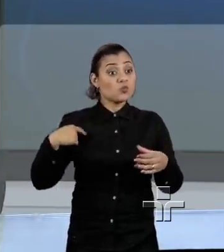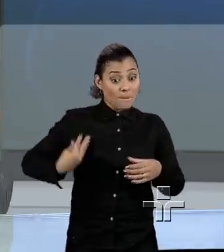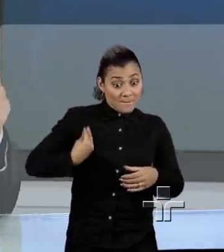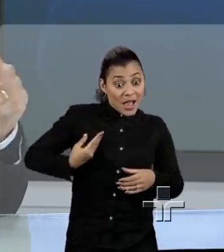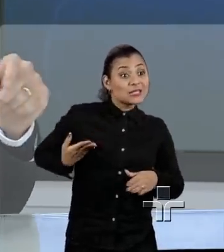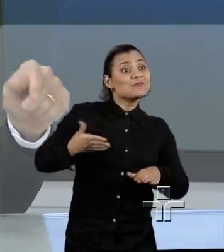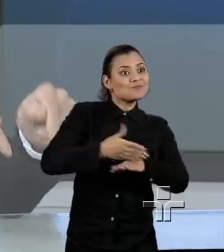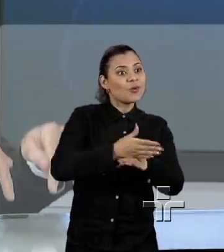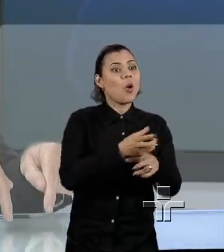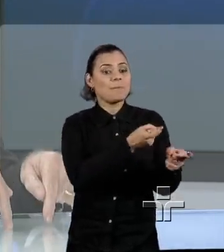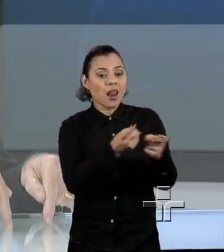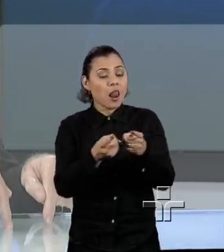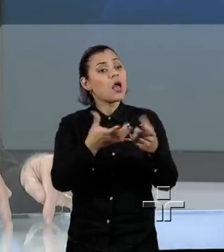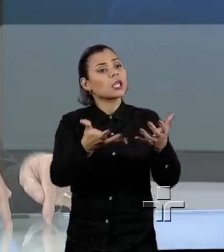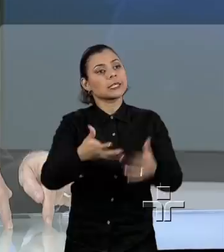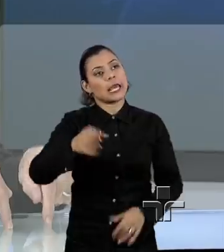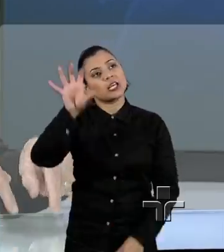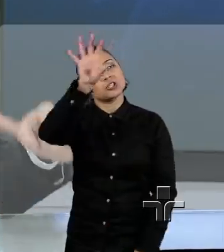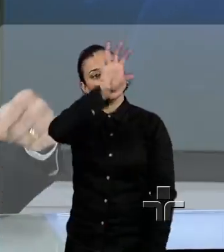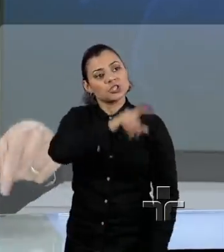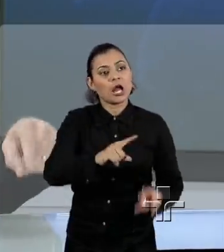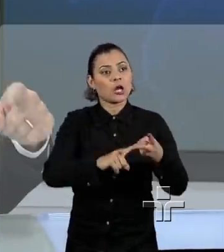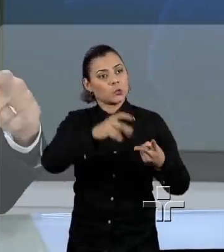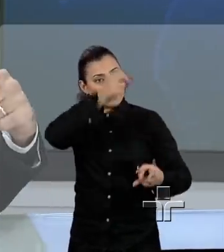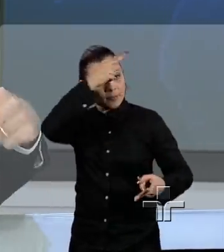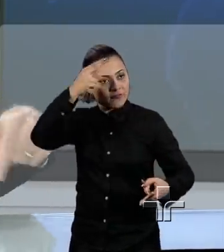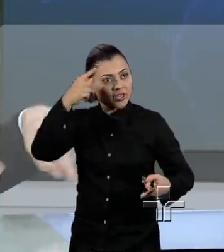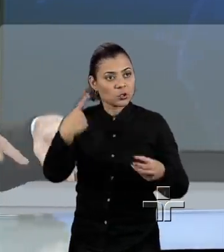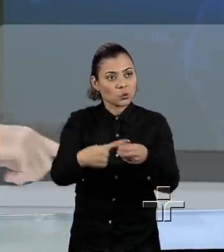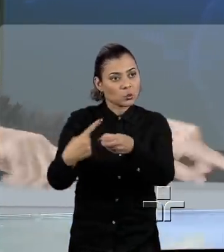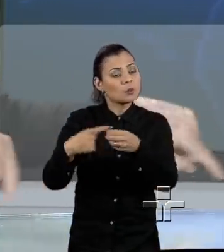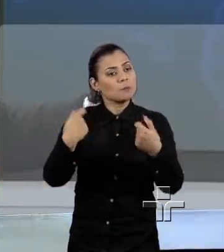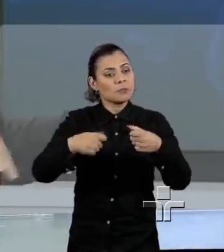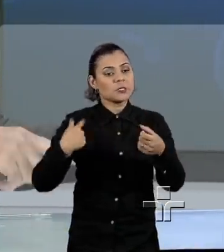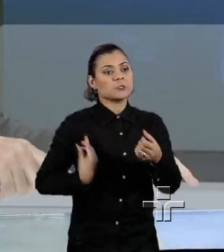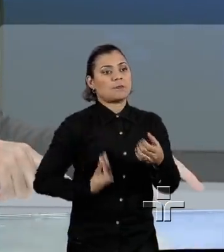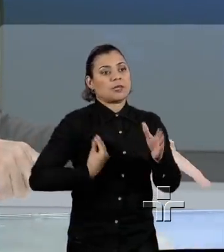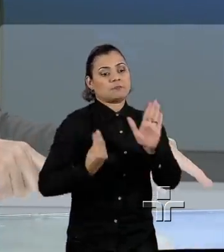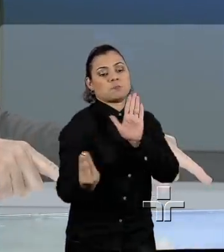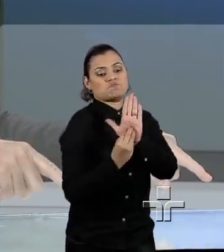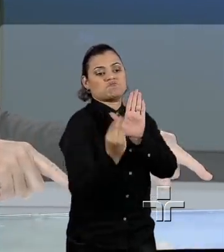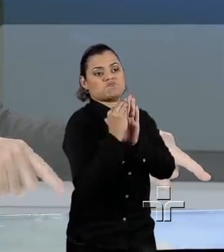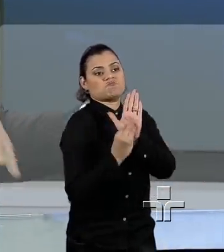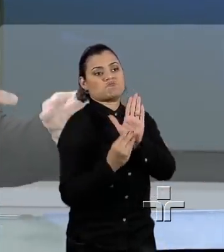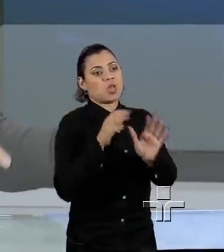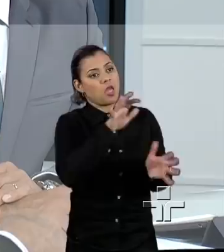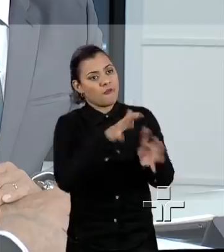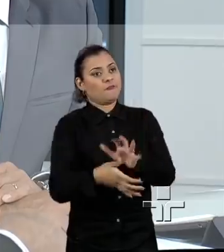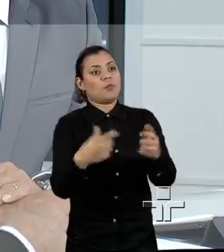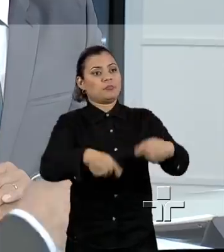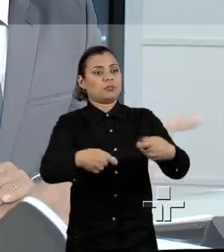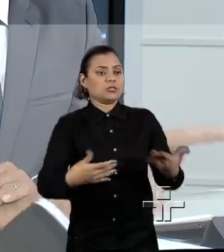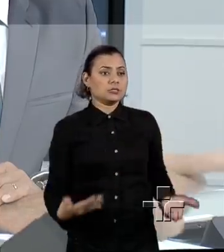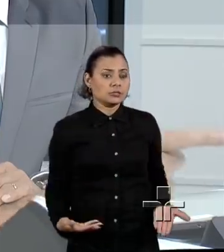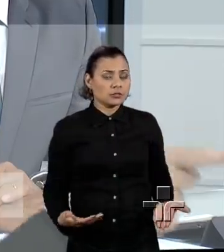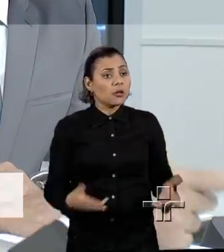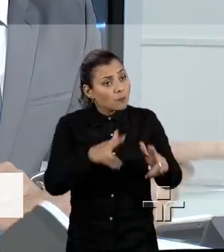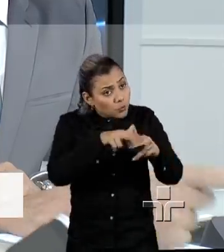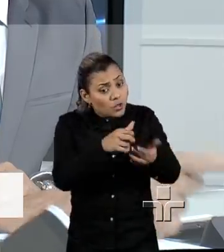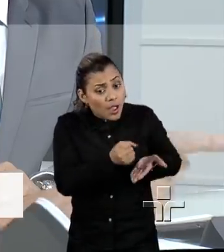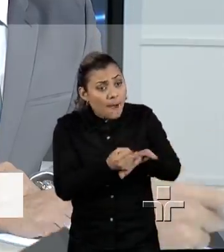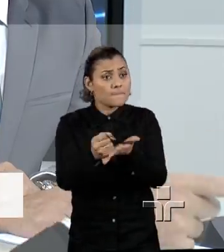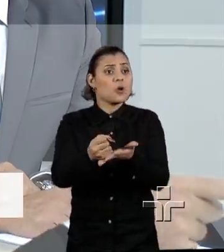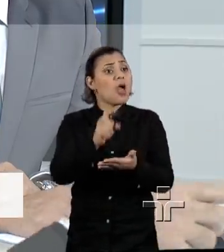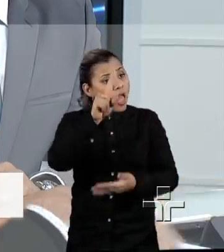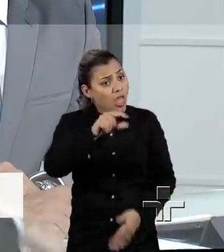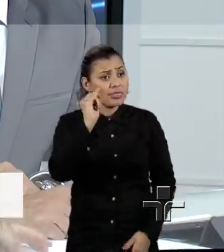municípios sejam incluídos na reforma e, com isso, nós vamos movimentar as nossas bancadas nos estados para apoiar. É um ponto